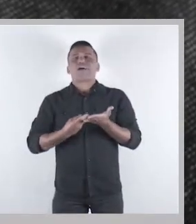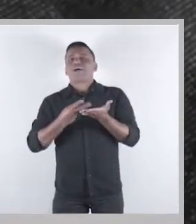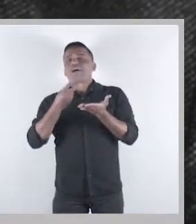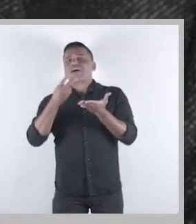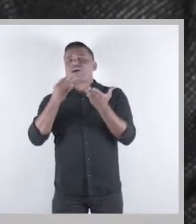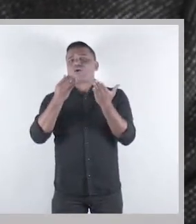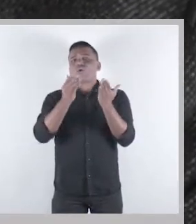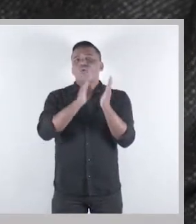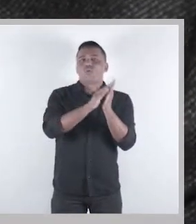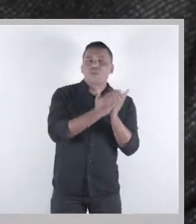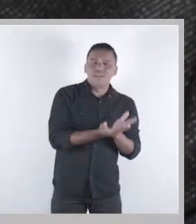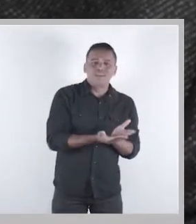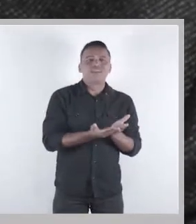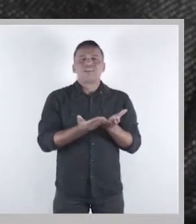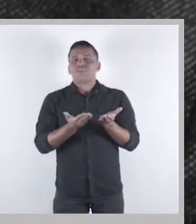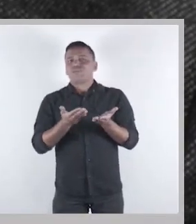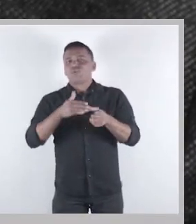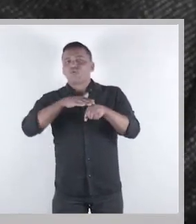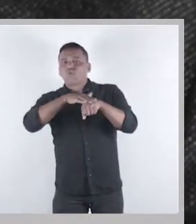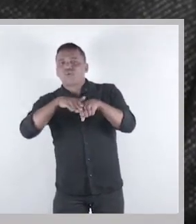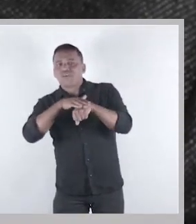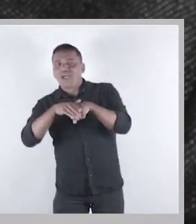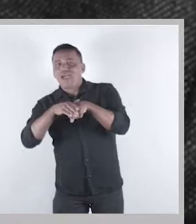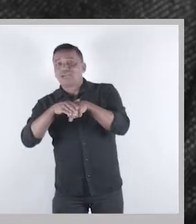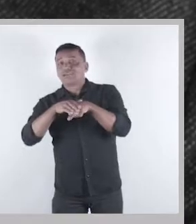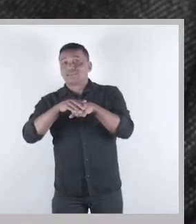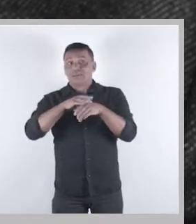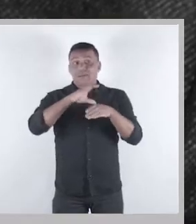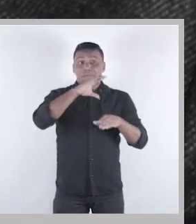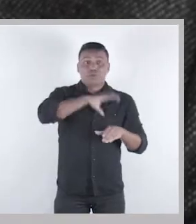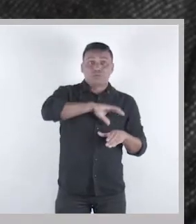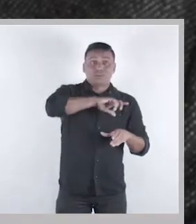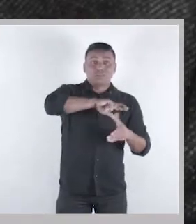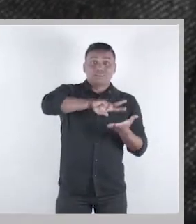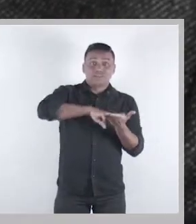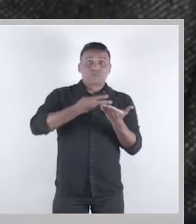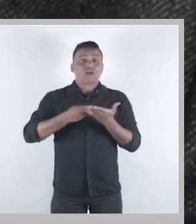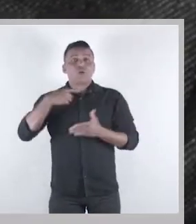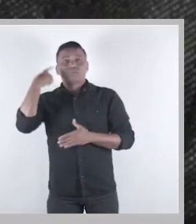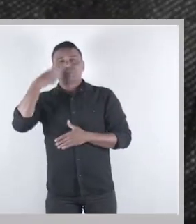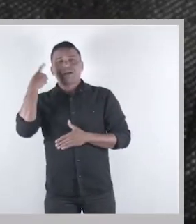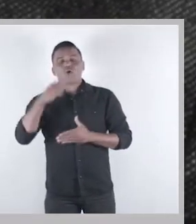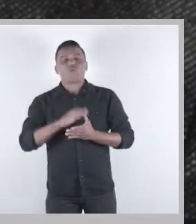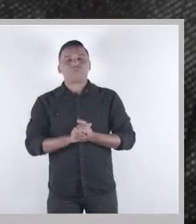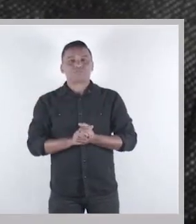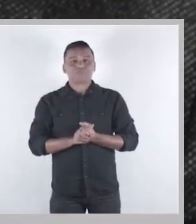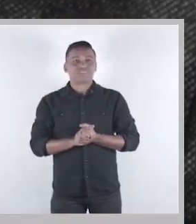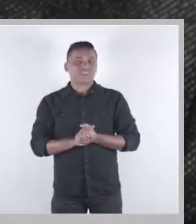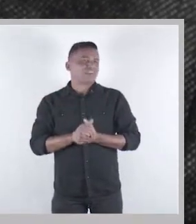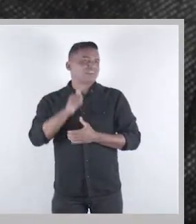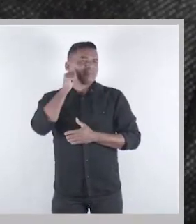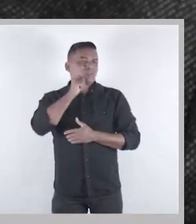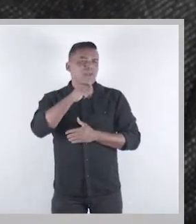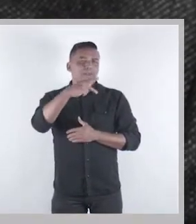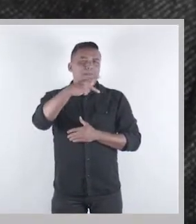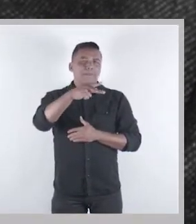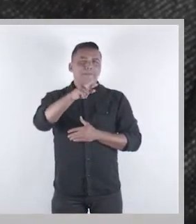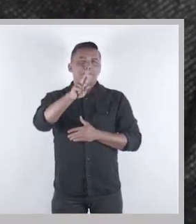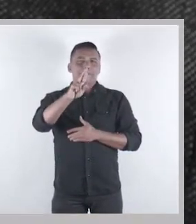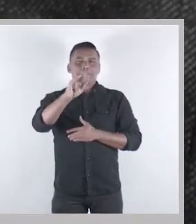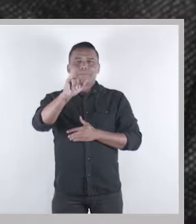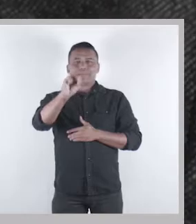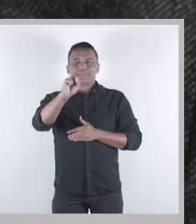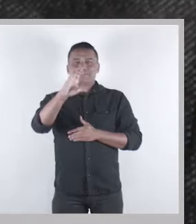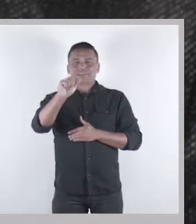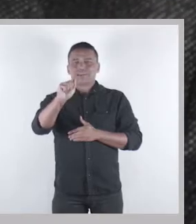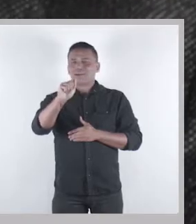a prisca ela é muito querida e ela não apoia essas extremamente Generosa Na época eu tentei eu